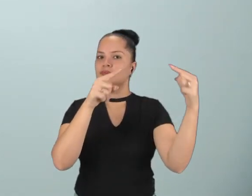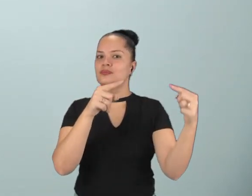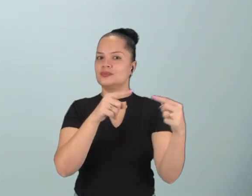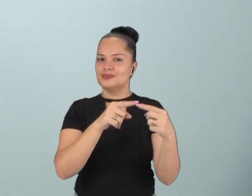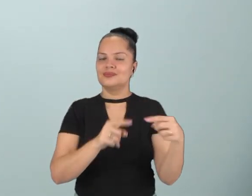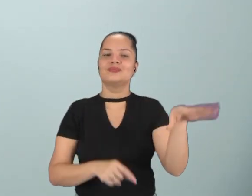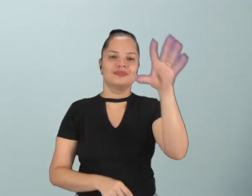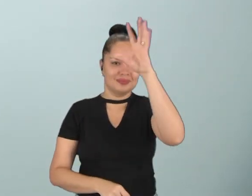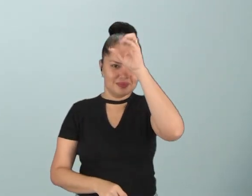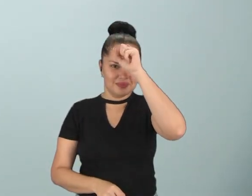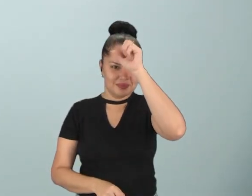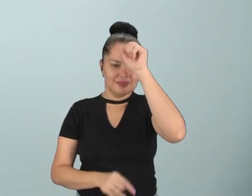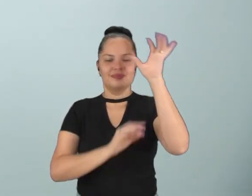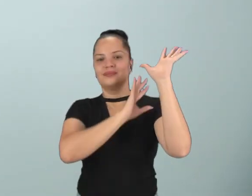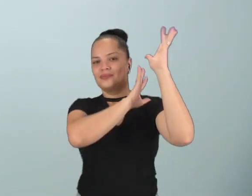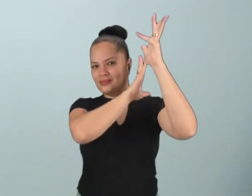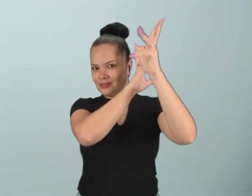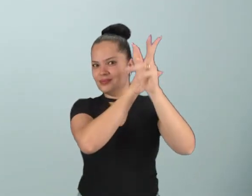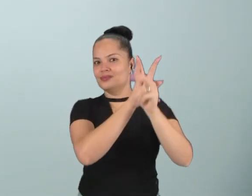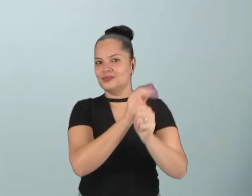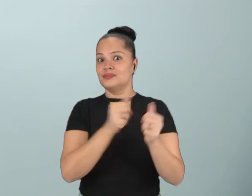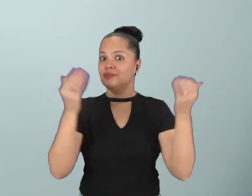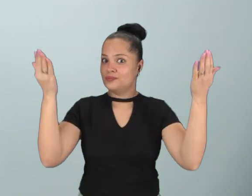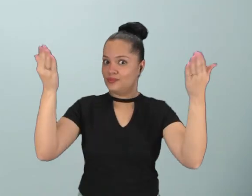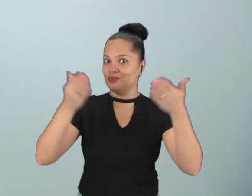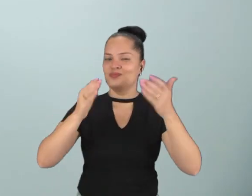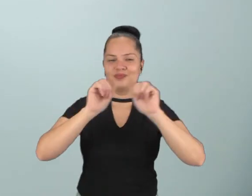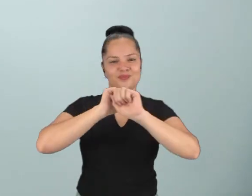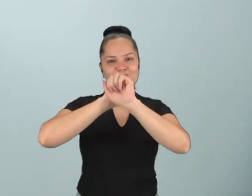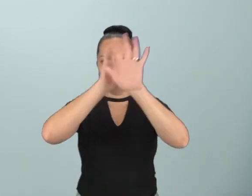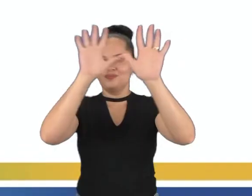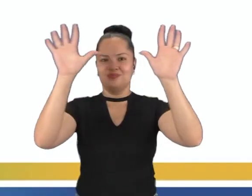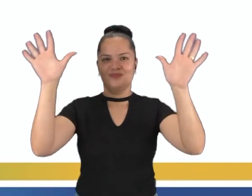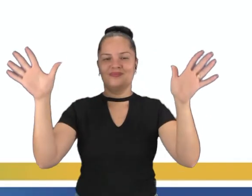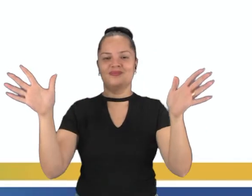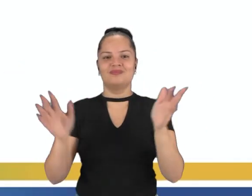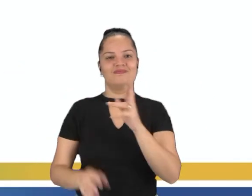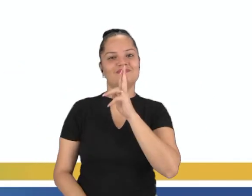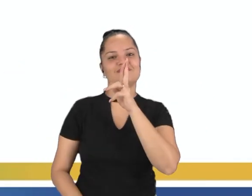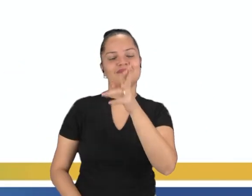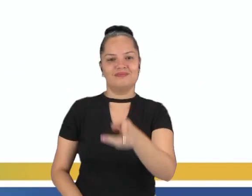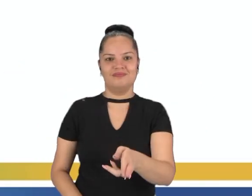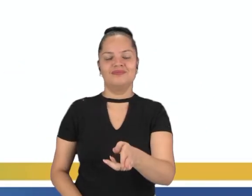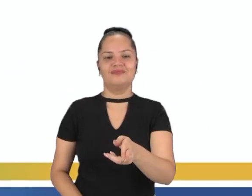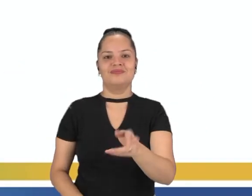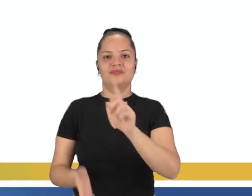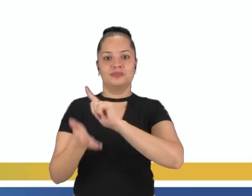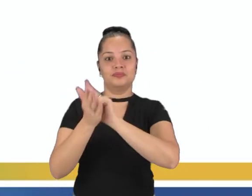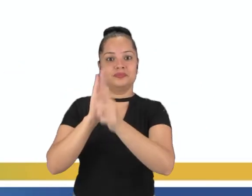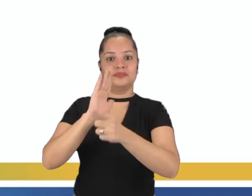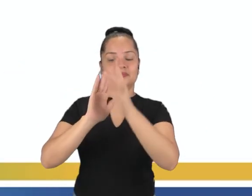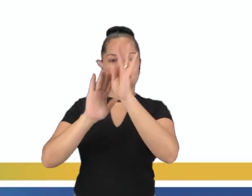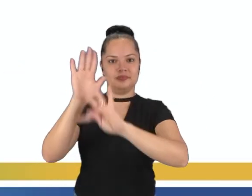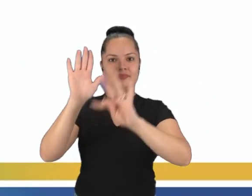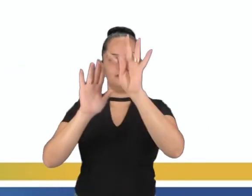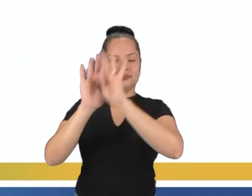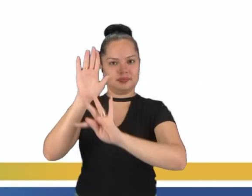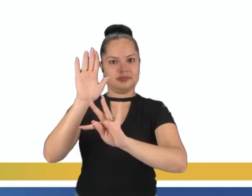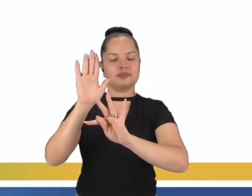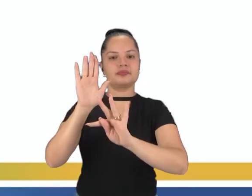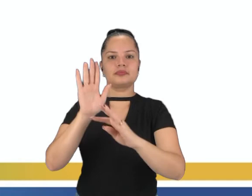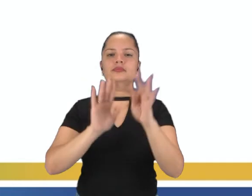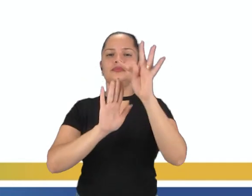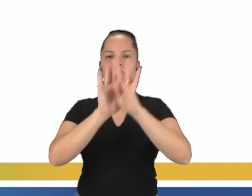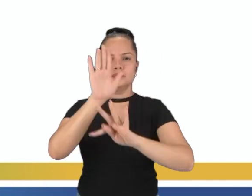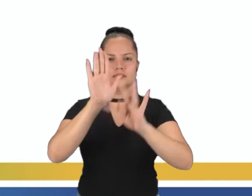aprendemos, com o que nós revisamos hoje, que está bem claro agora, né, pessoal? Olha a resposta aí. Os gêneros textuais são